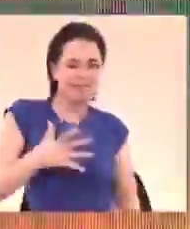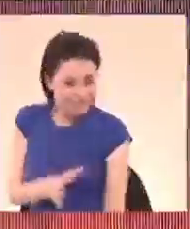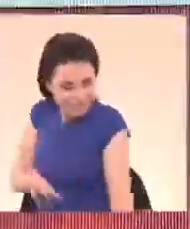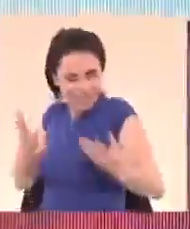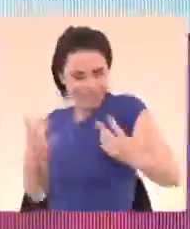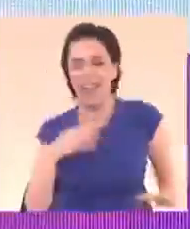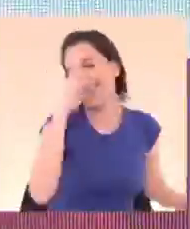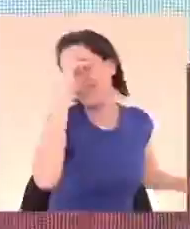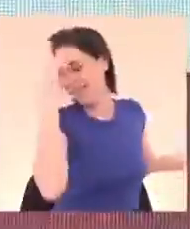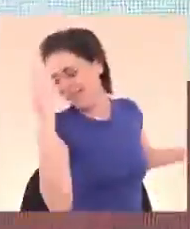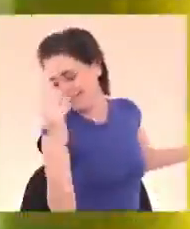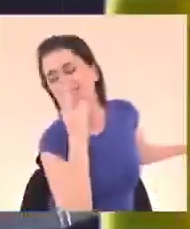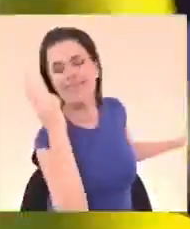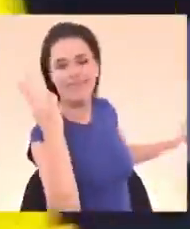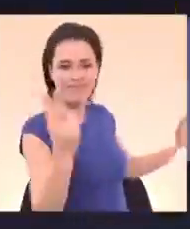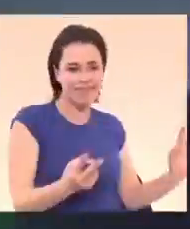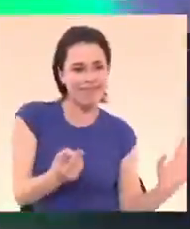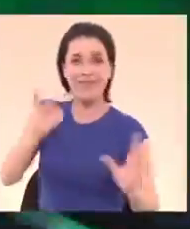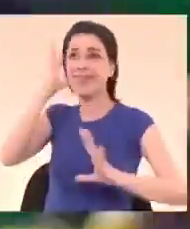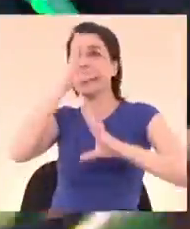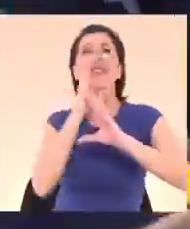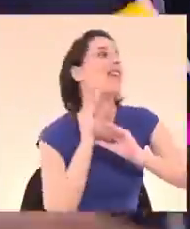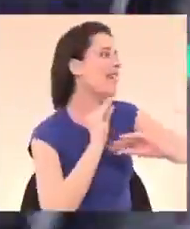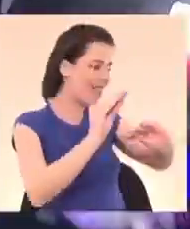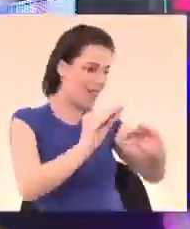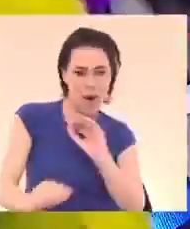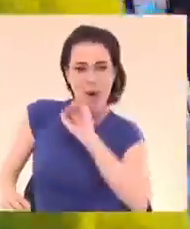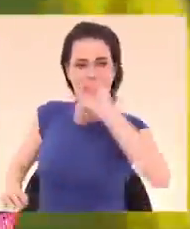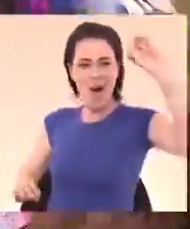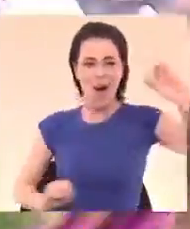Quero me perder e levar-te à lua